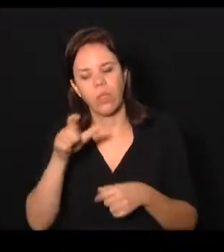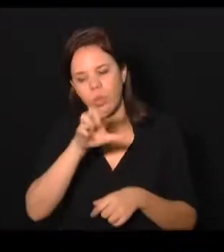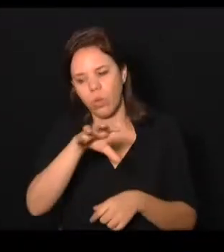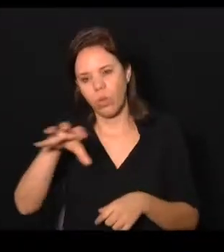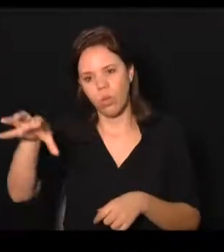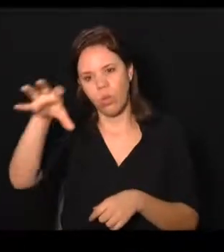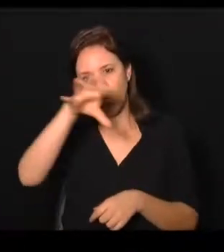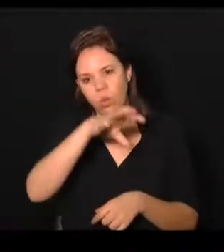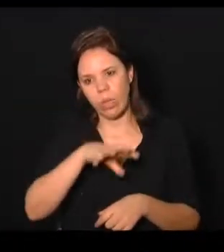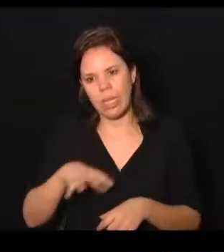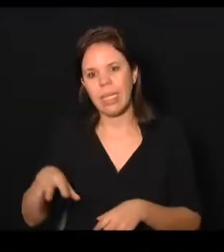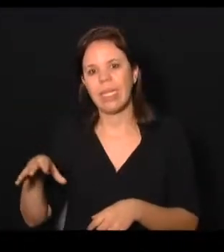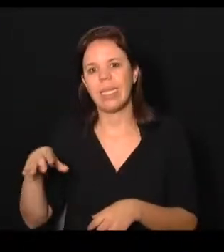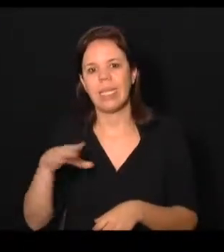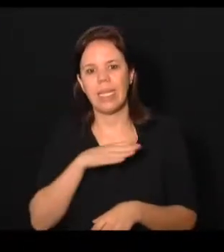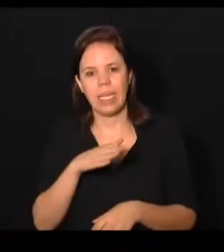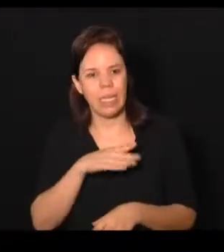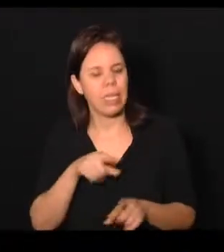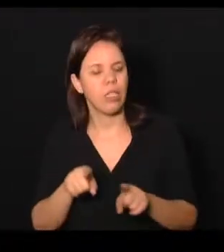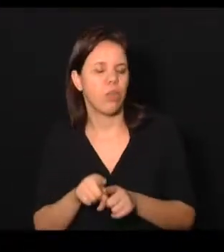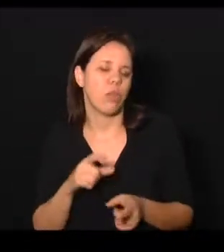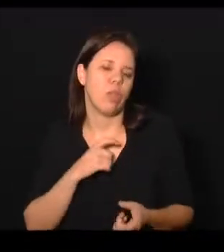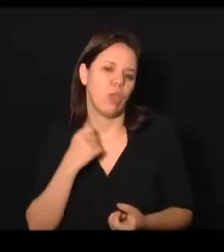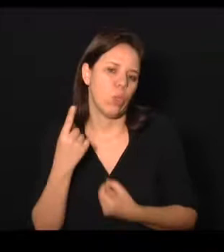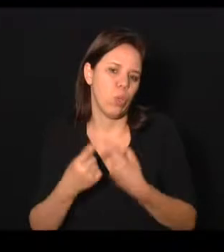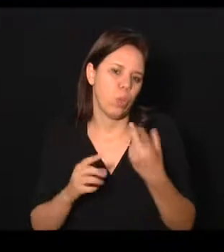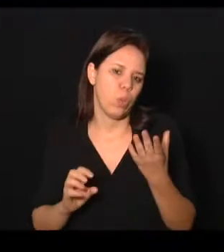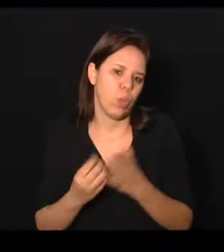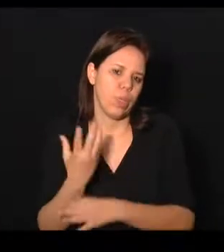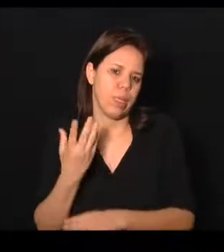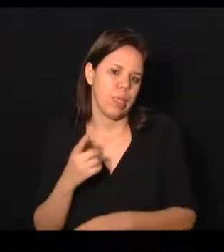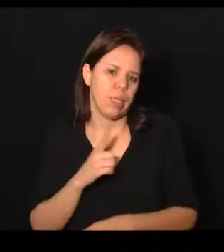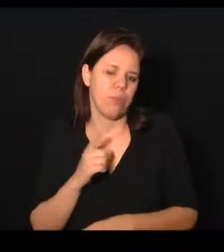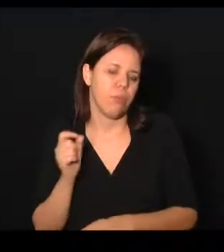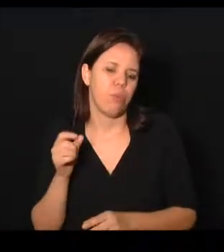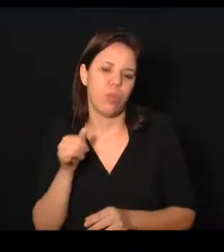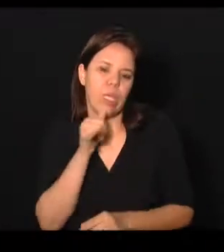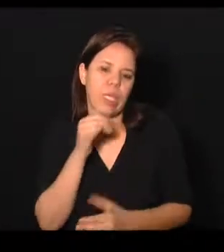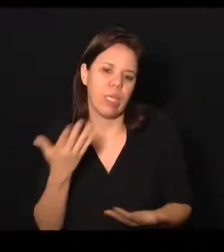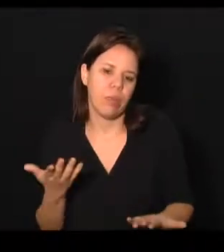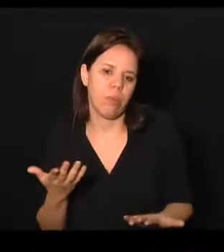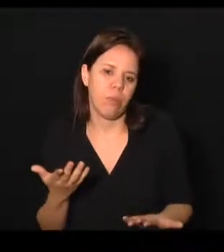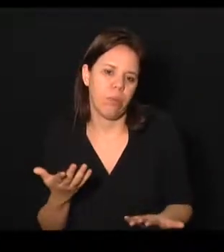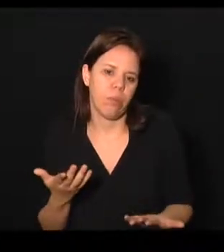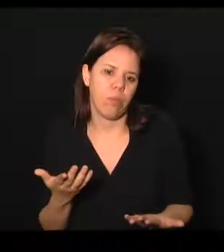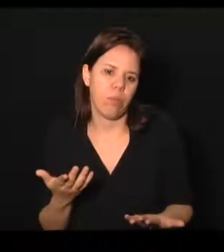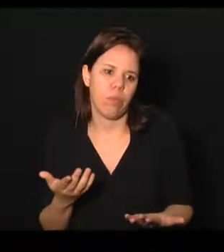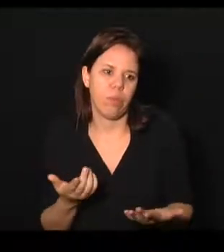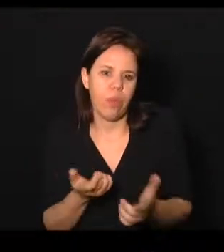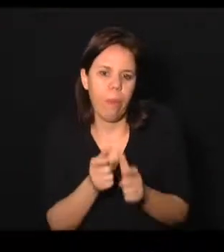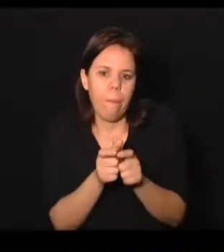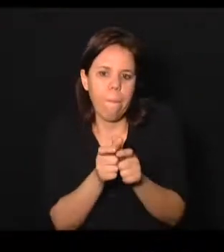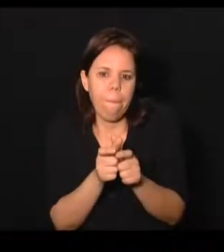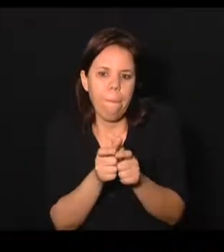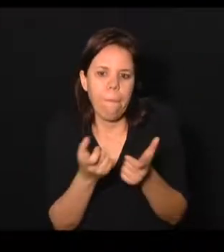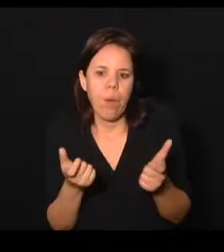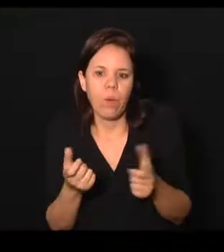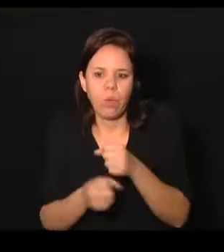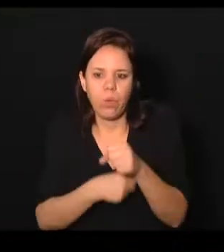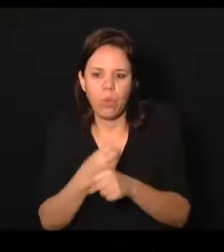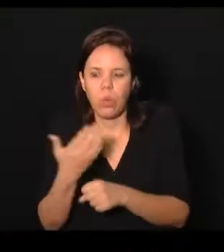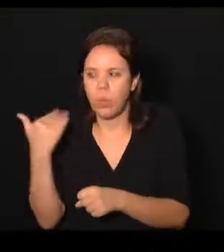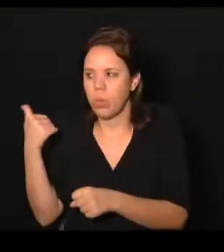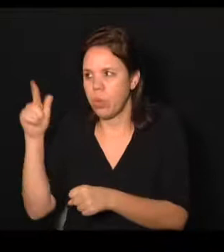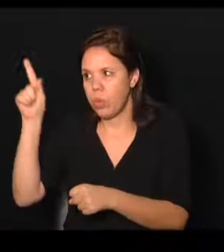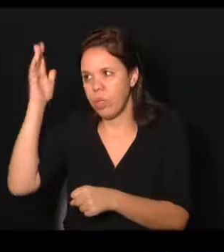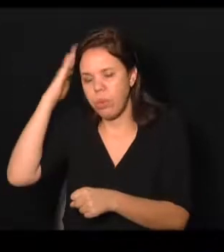também. Quando a gente tem algumas situações, como a gente teve, por exemplo, um microsurto, há uns anos atrás, no